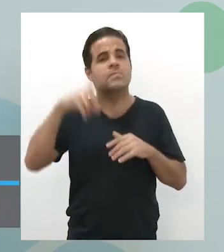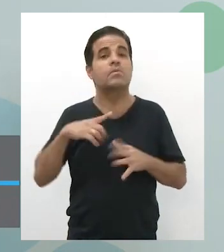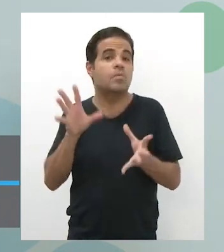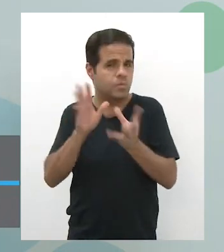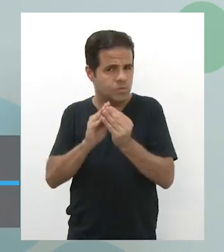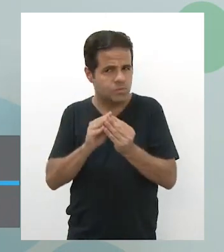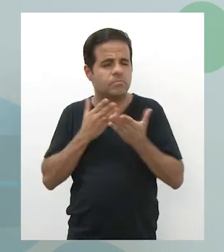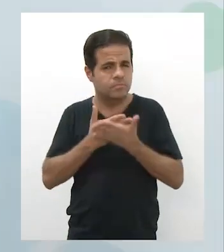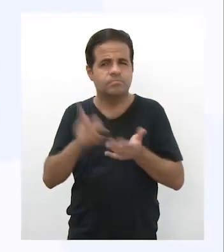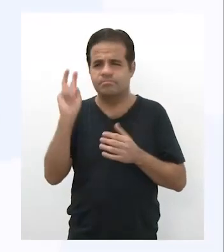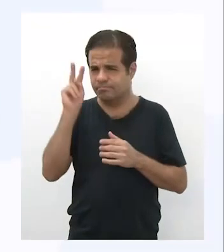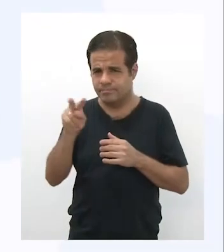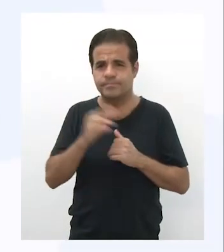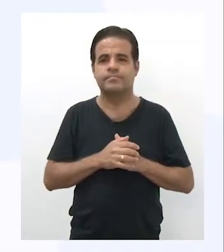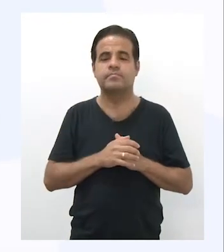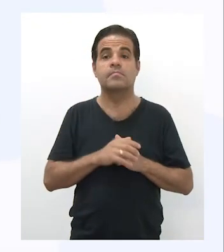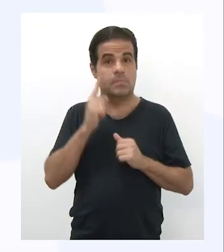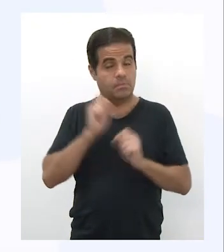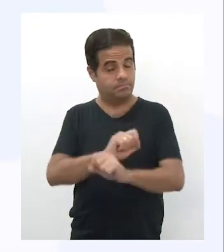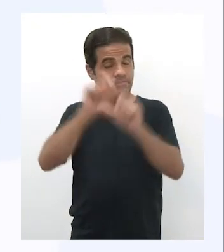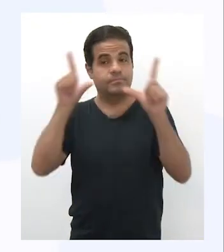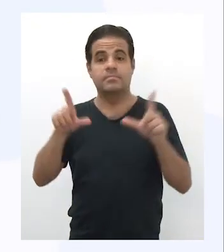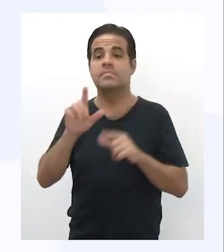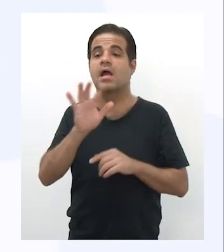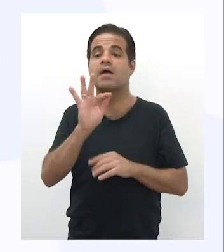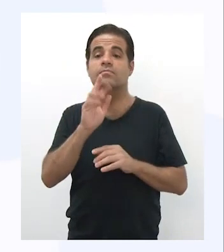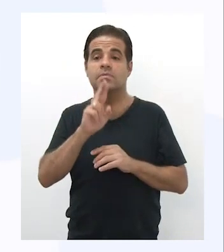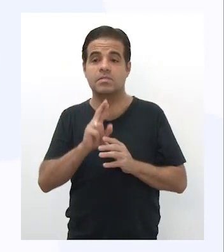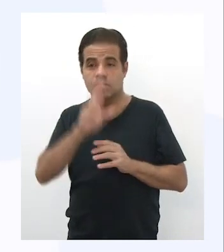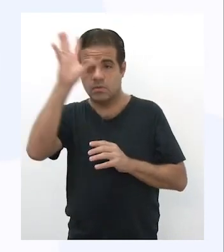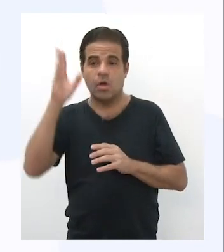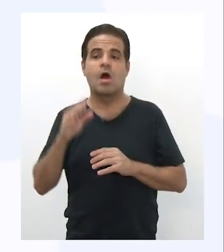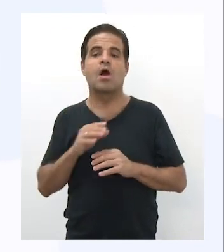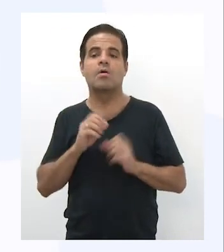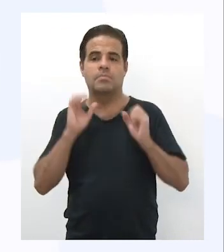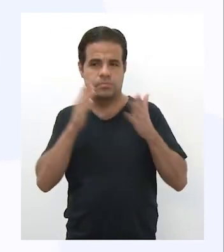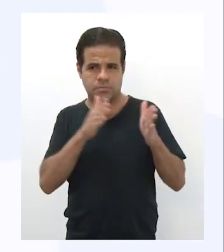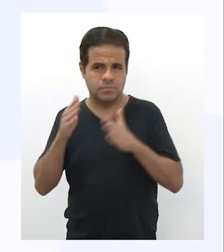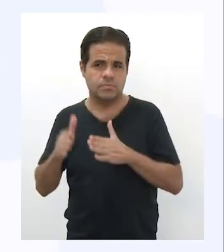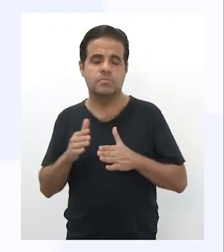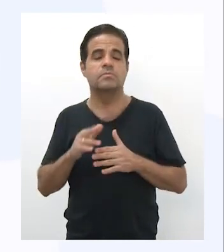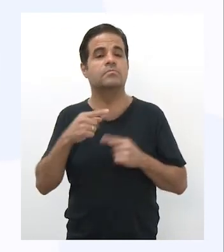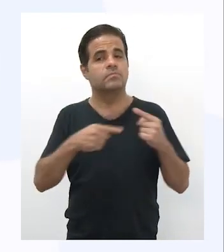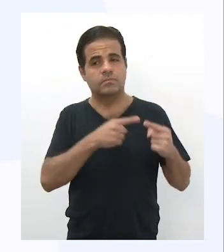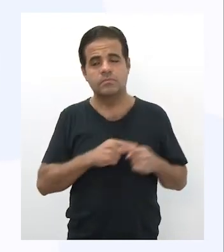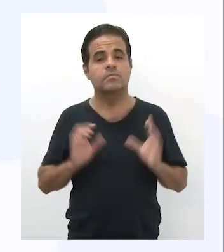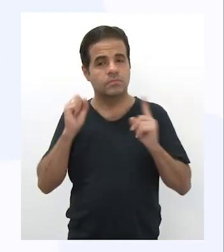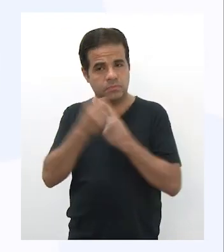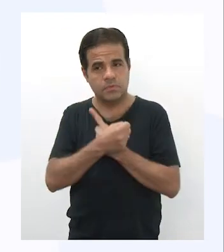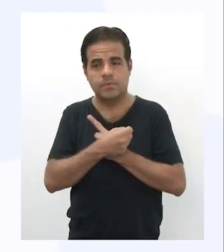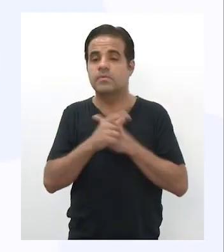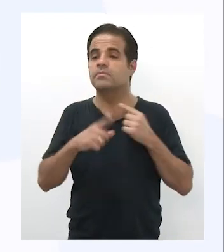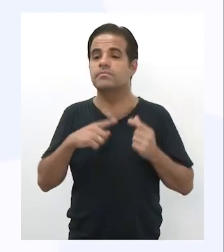resumo aqui para vocês, olha só, na tela. A fundação de Roma e suas organizações políticas e sociais. Então,